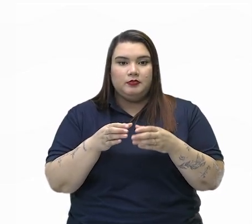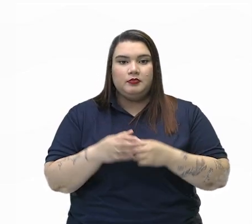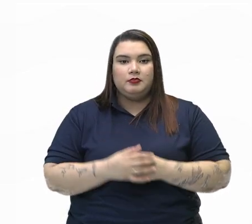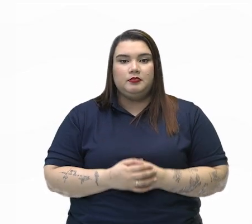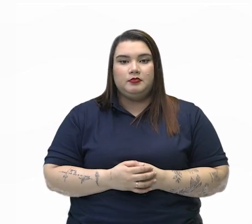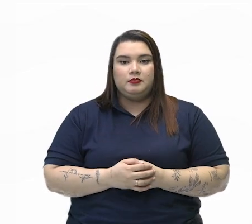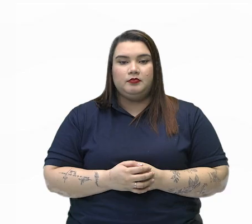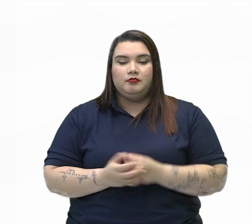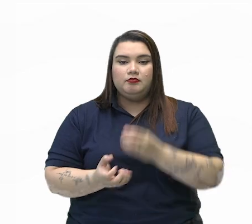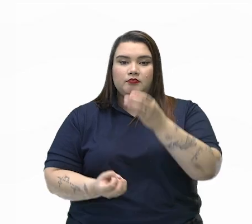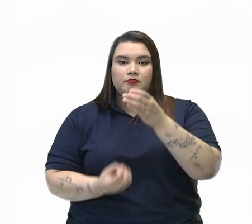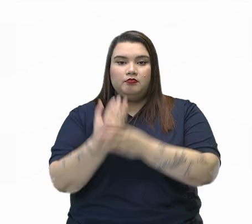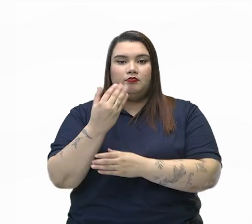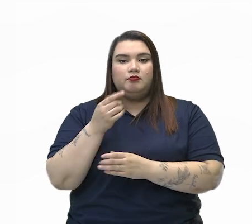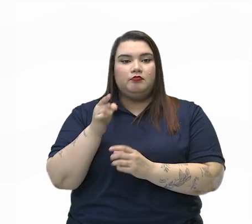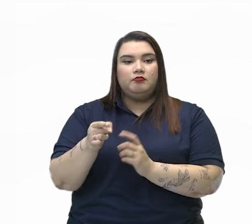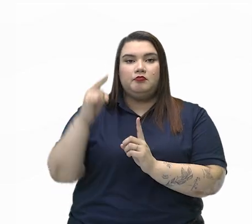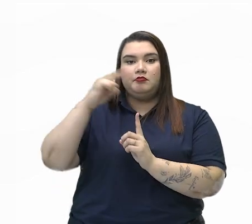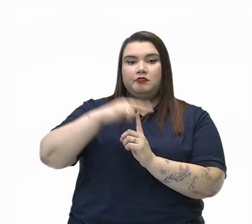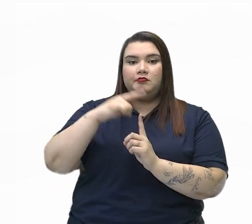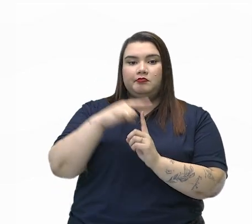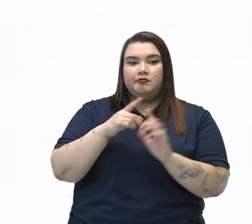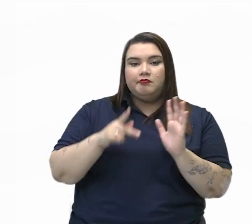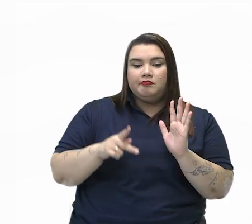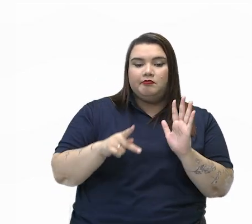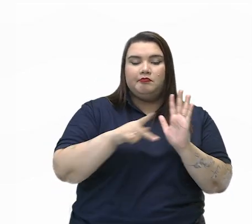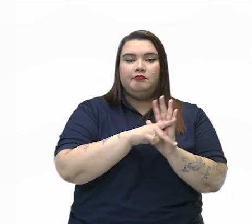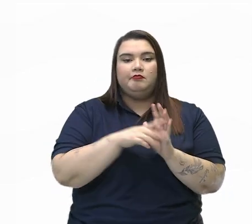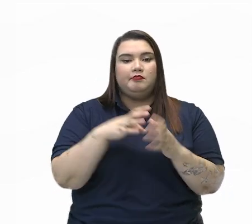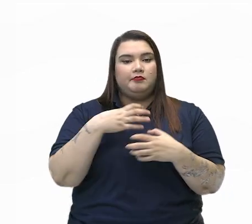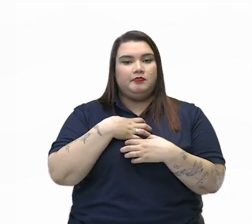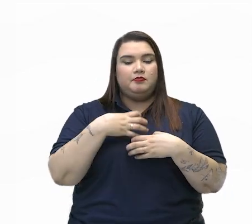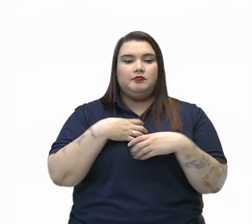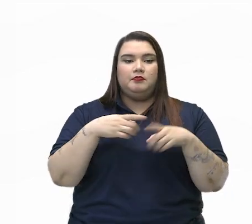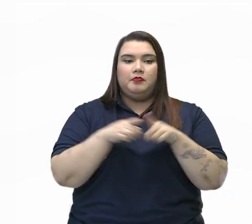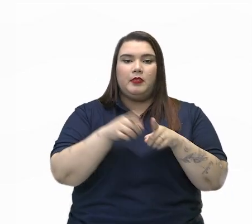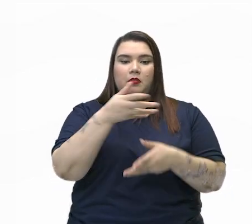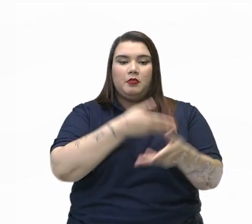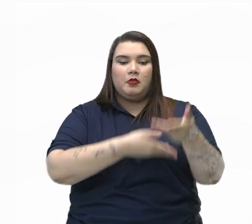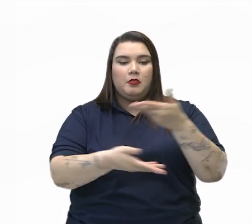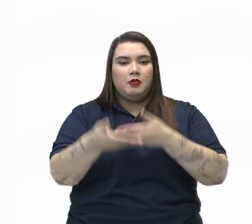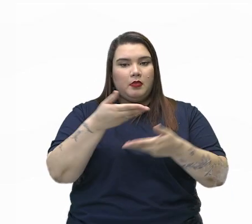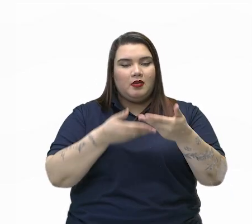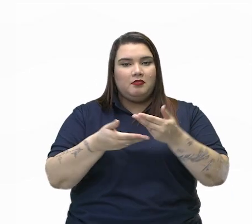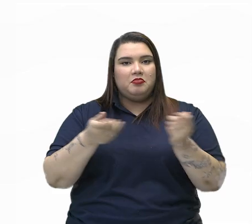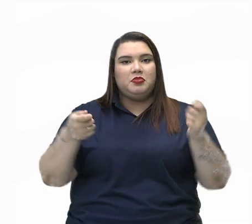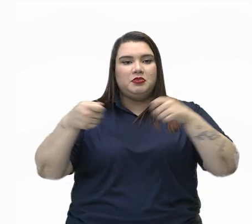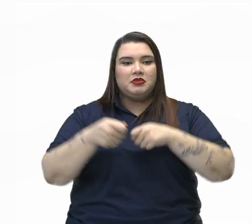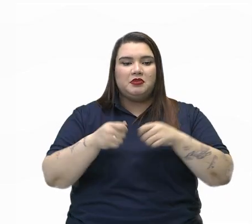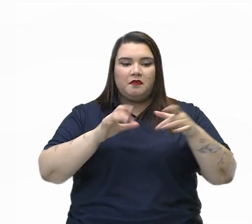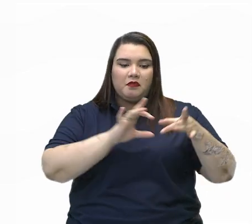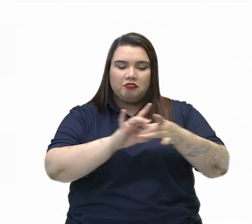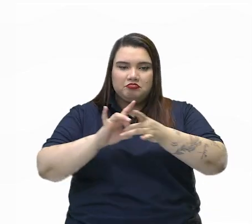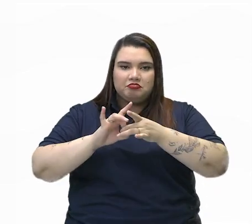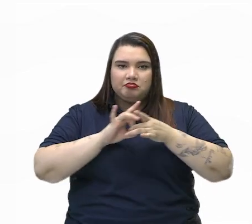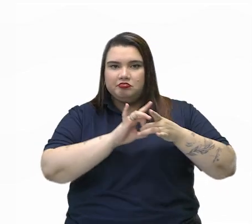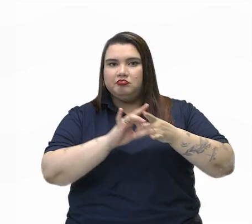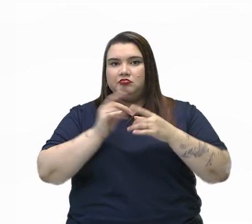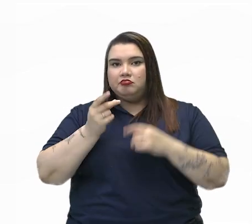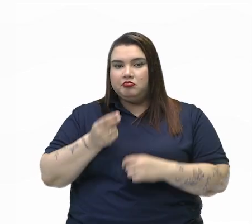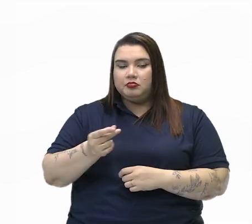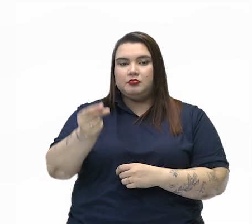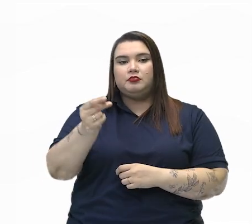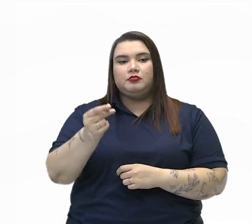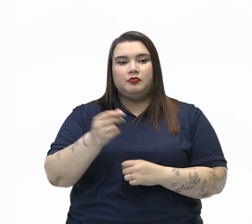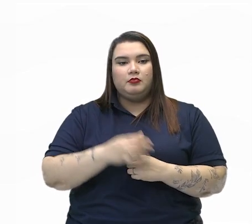com significado coletivo, nasce ali uma forma de pertencimento e cooperação que fortalece os